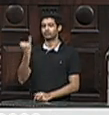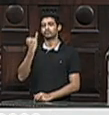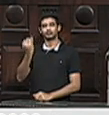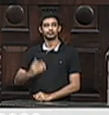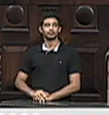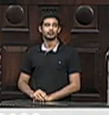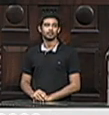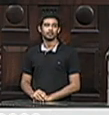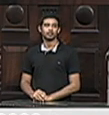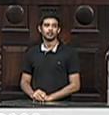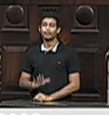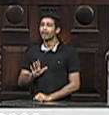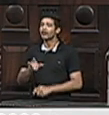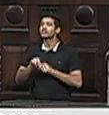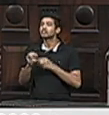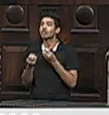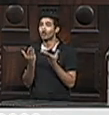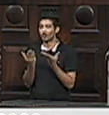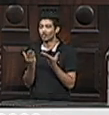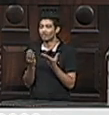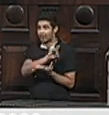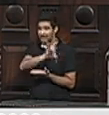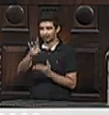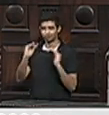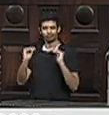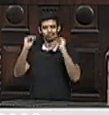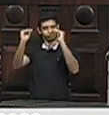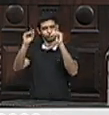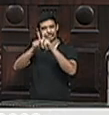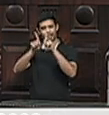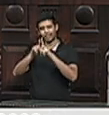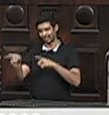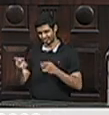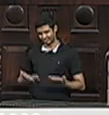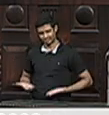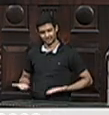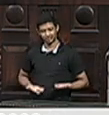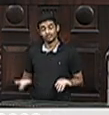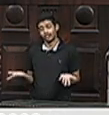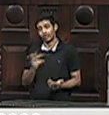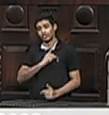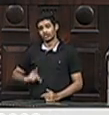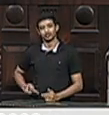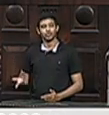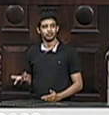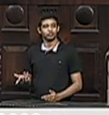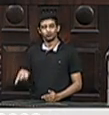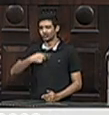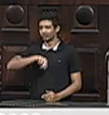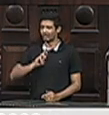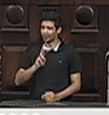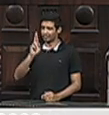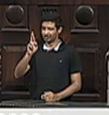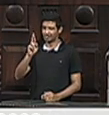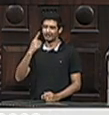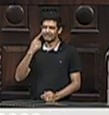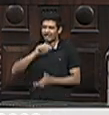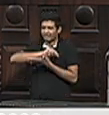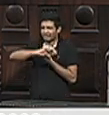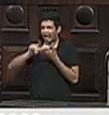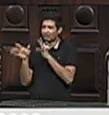a definição das entidades que farão parte do Conselho de Trabalho, Geração de Emprego e Renda do Rio de Janeiro. Isso não é